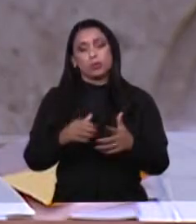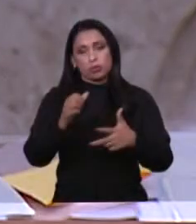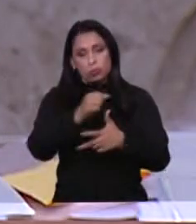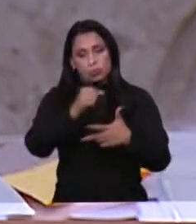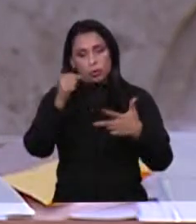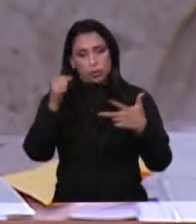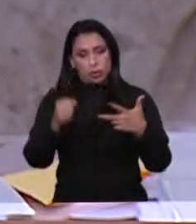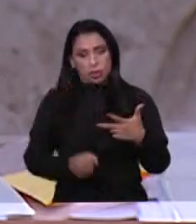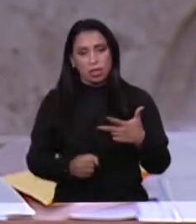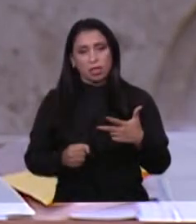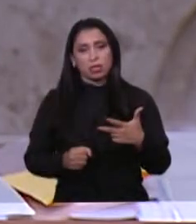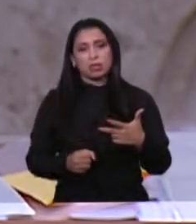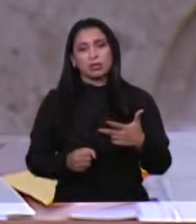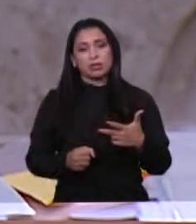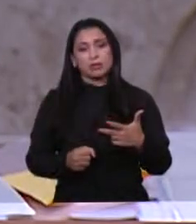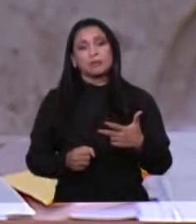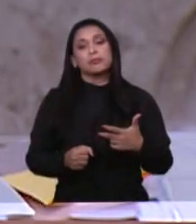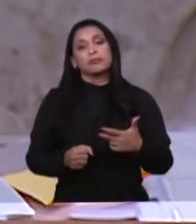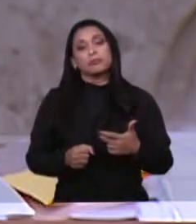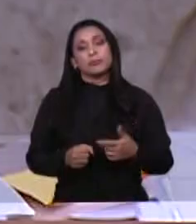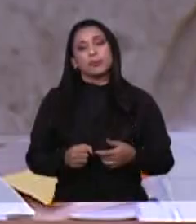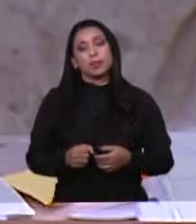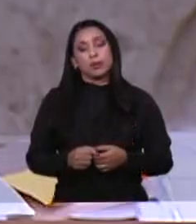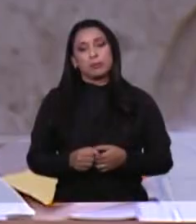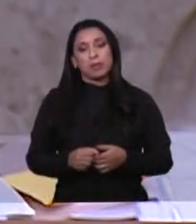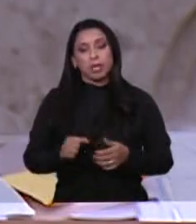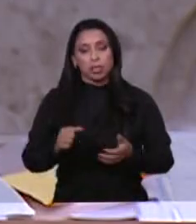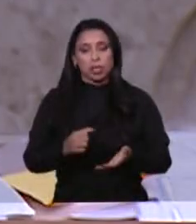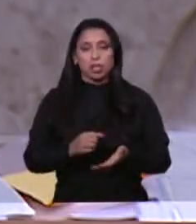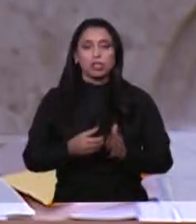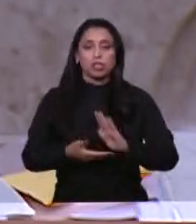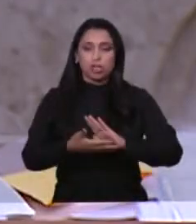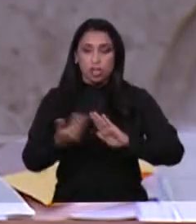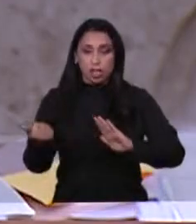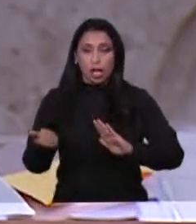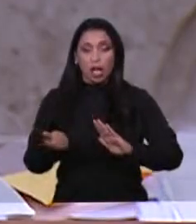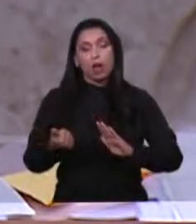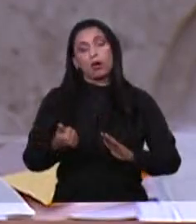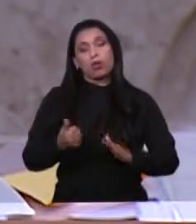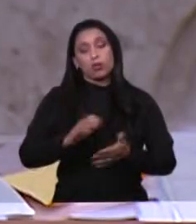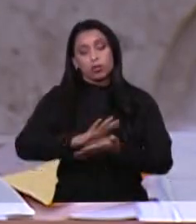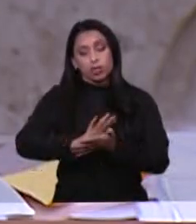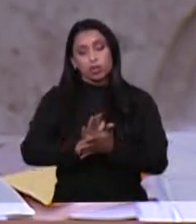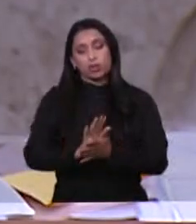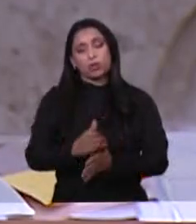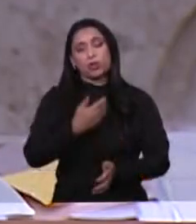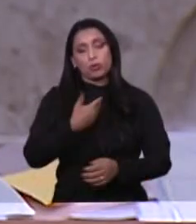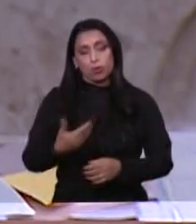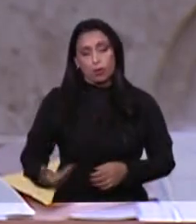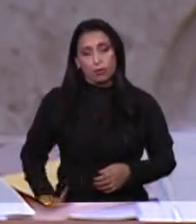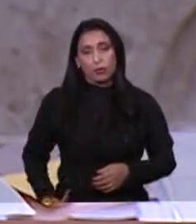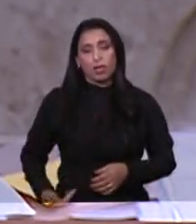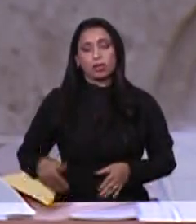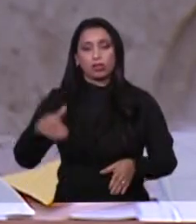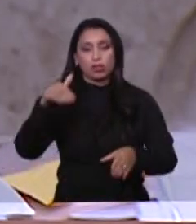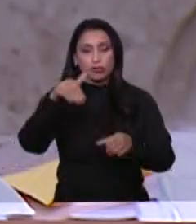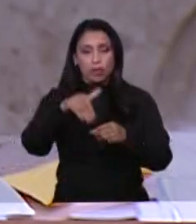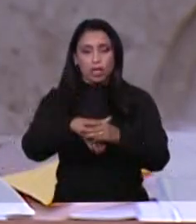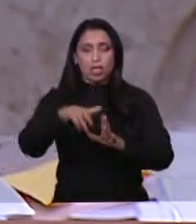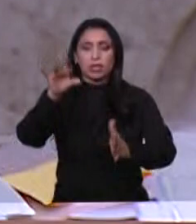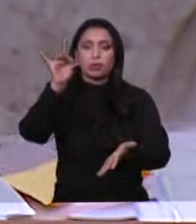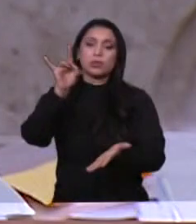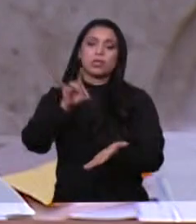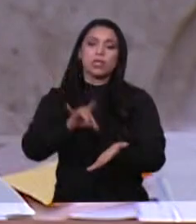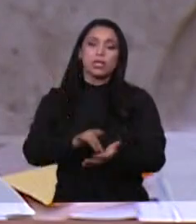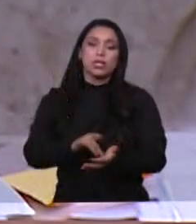poderes constitucionais. Tudo para depor um governo legitimamente eleito sob uma